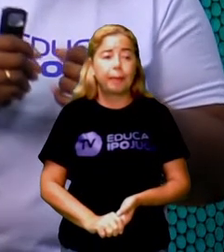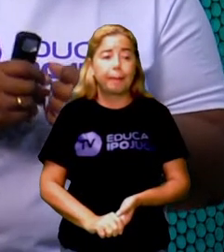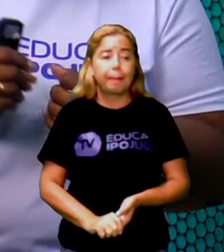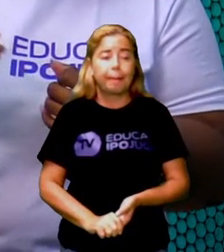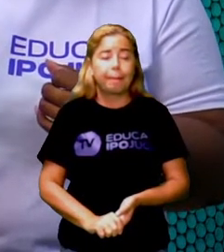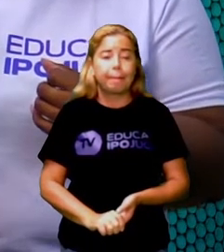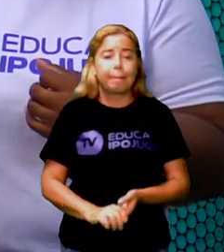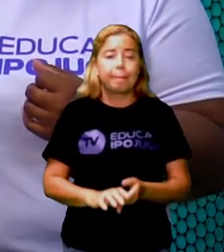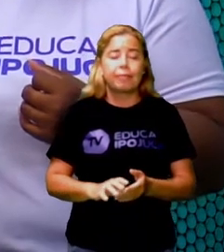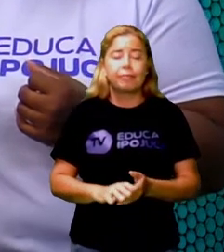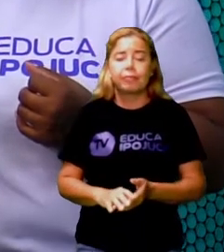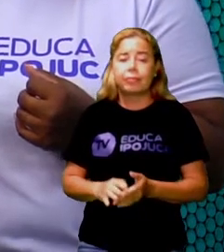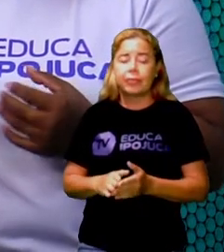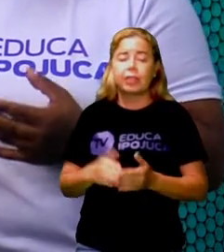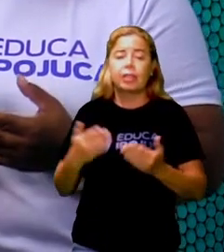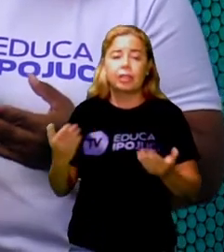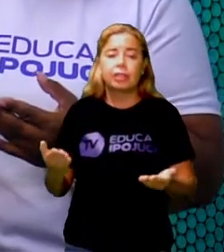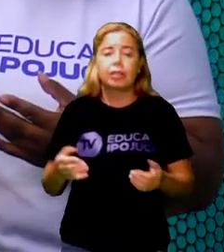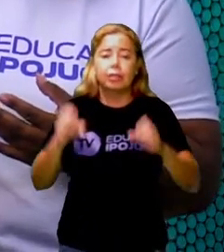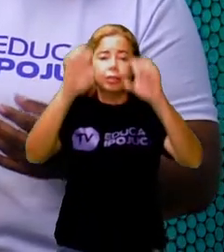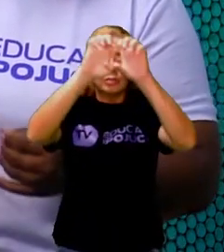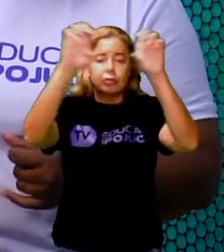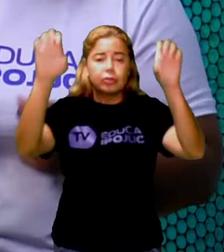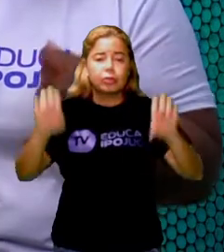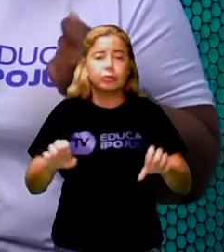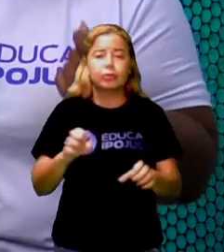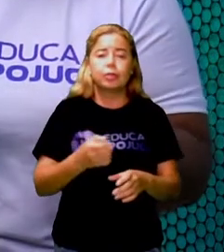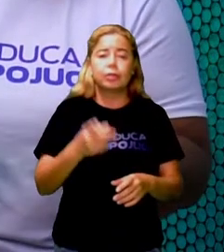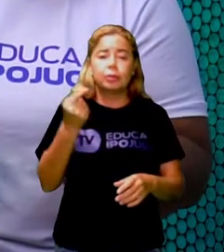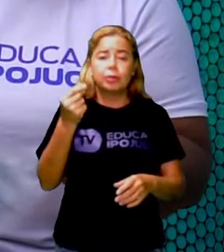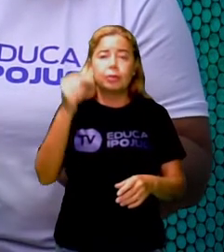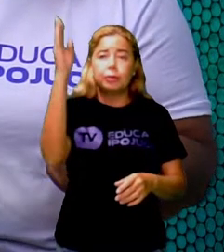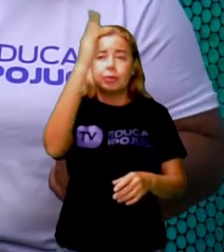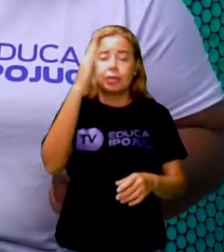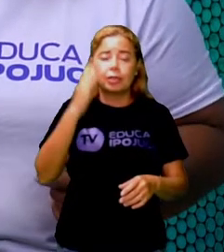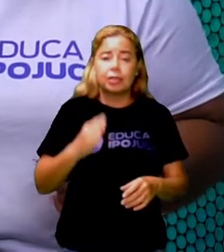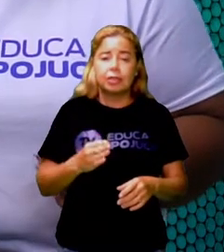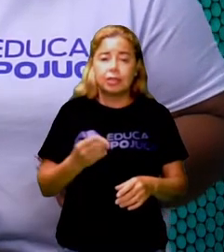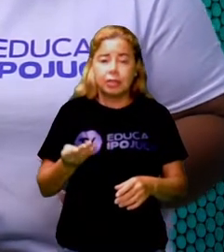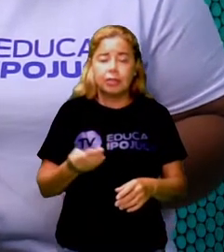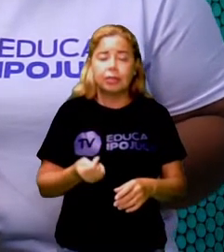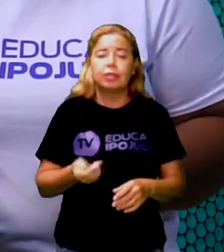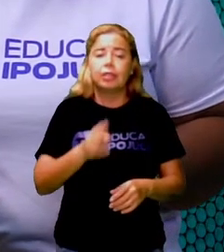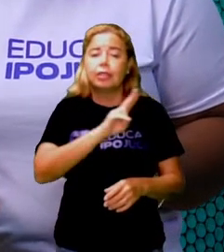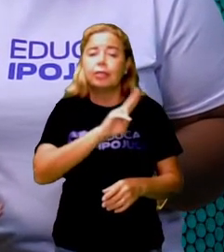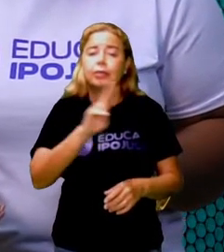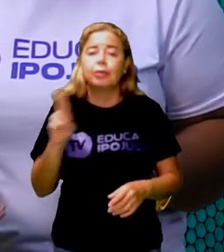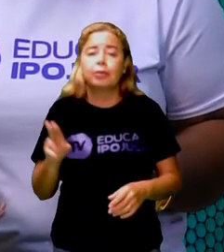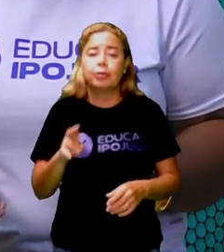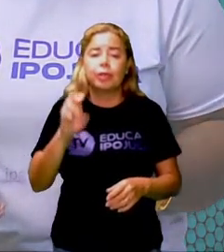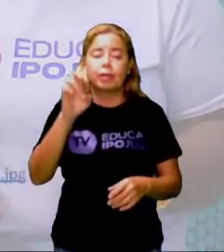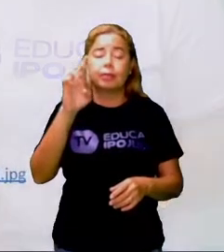brasileiro era conhecido e chamado por réis.